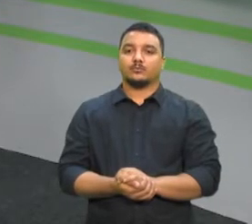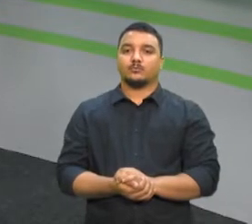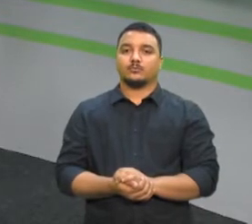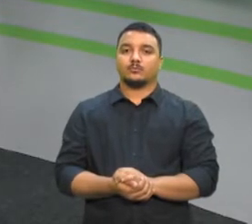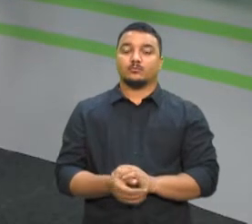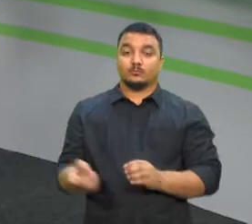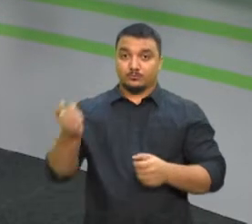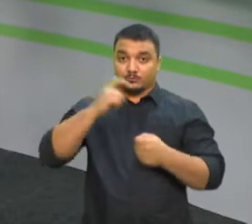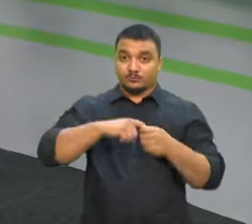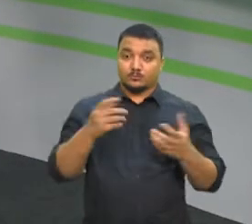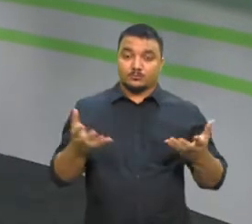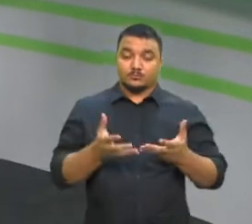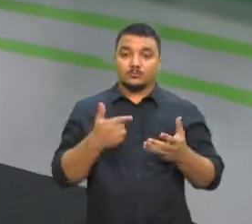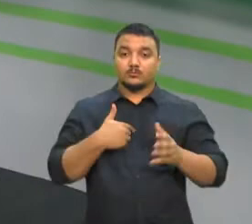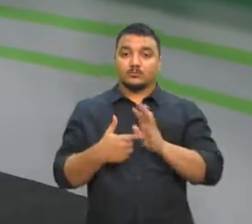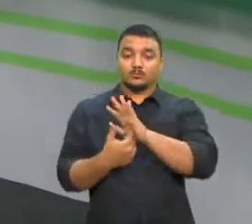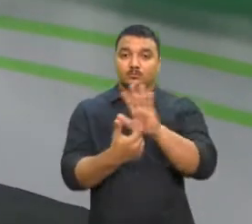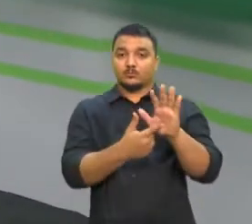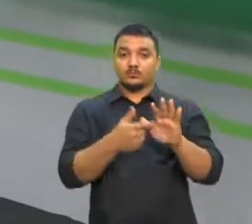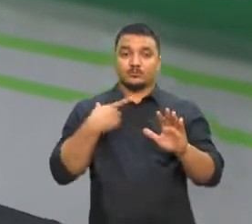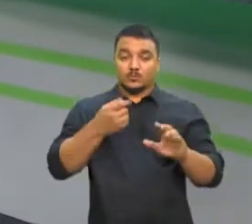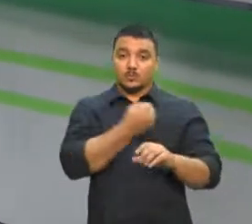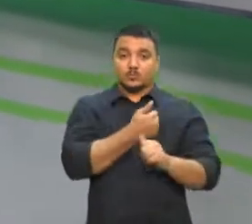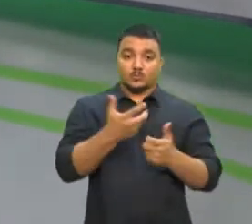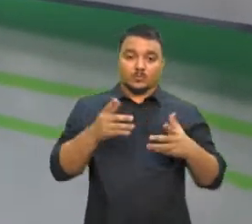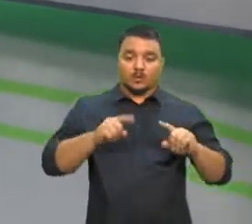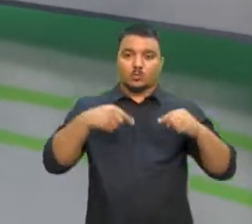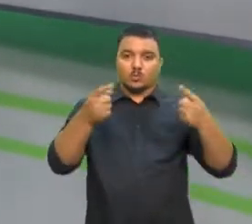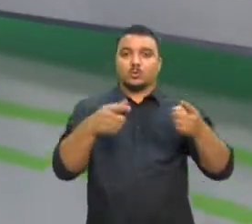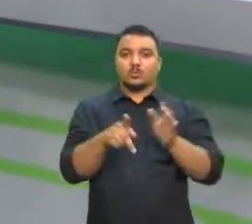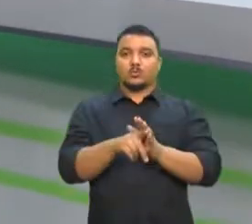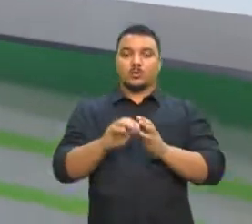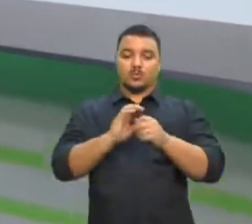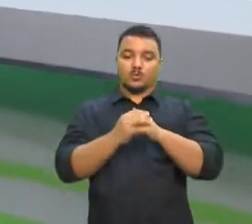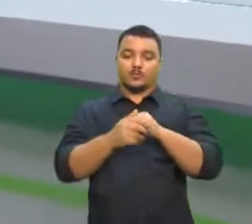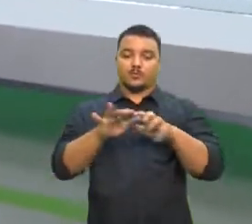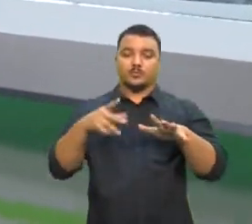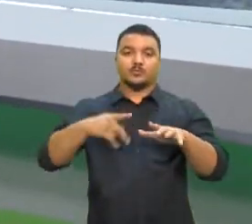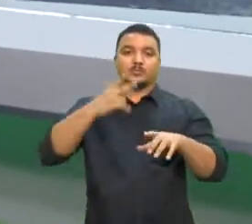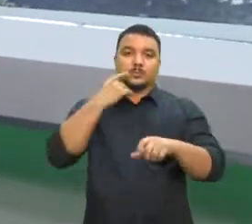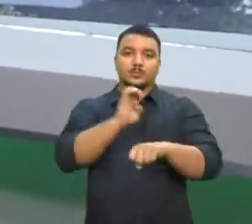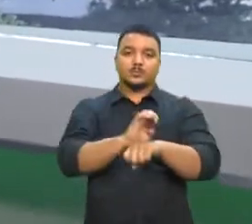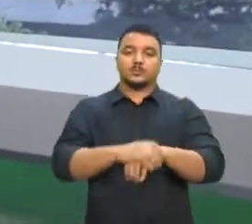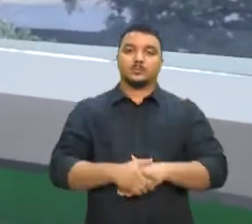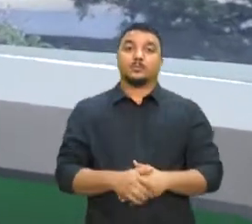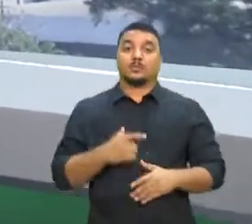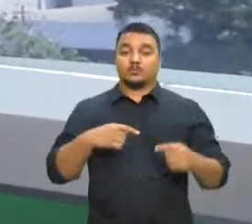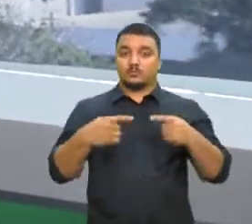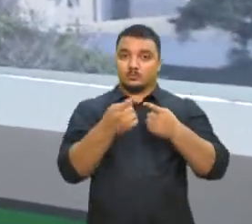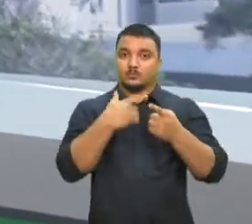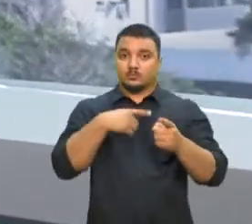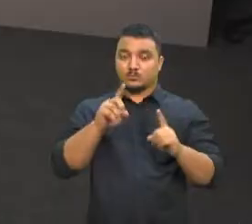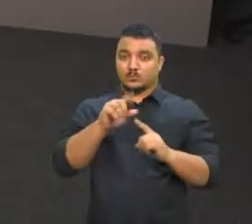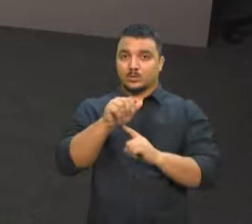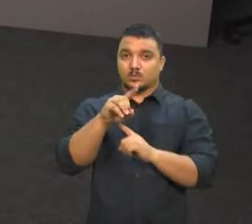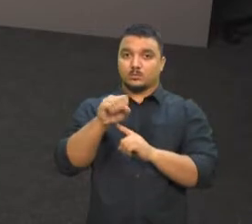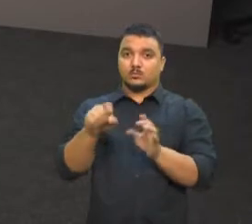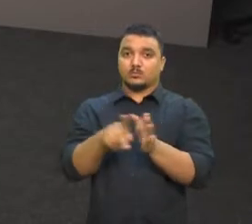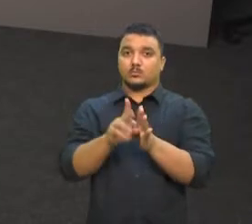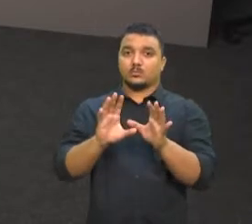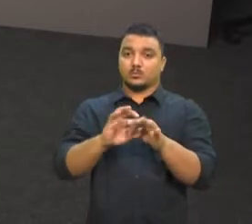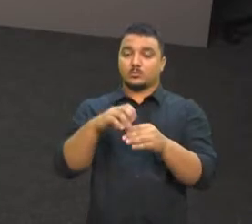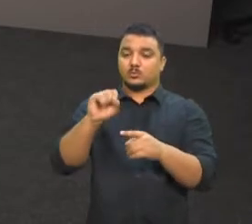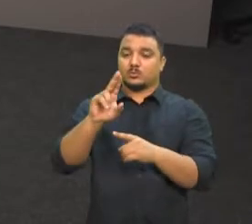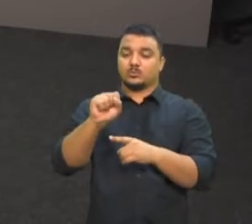Estamos de volta já para mostrar os números atualizados da Covid-19 aqui no Ceará. De acordo com os dados do Sistema Integra SUS,